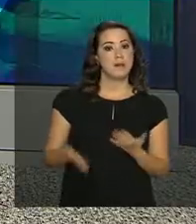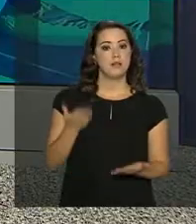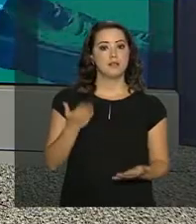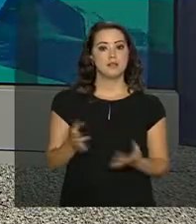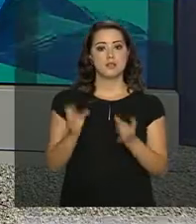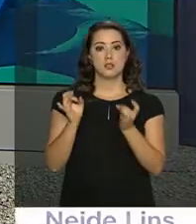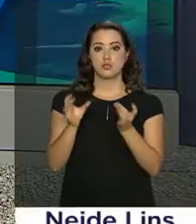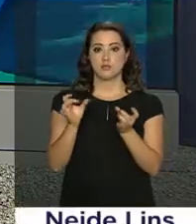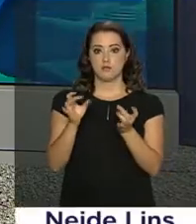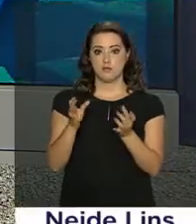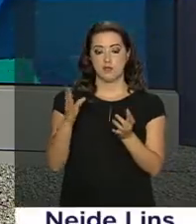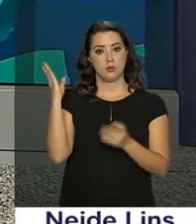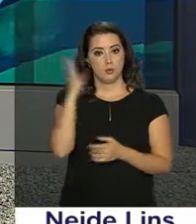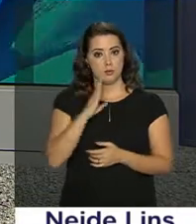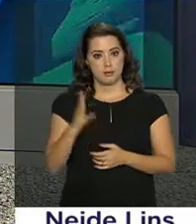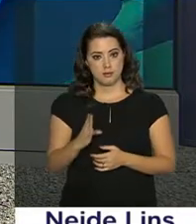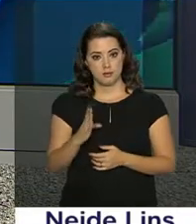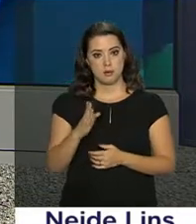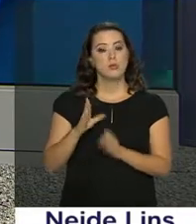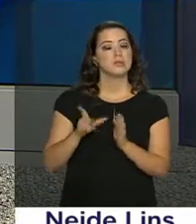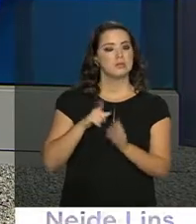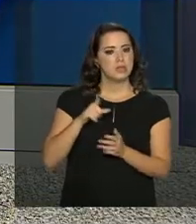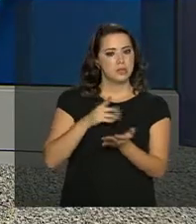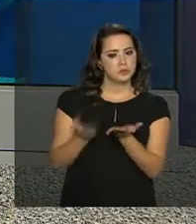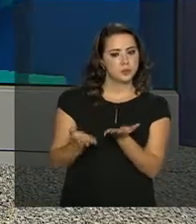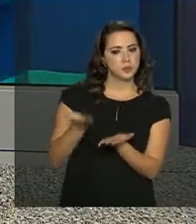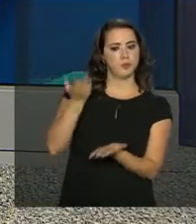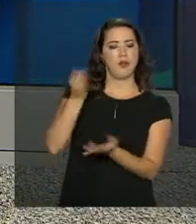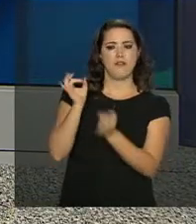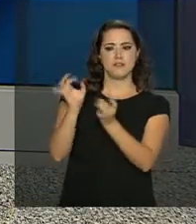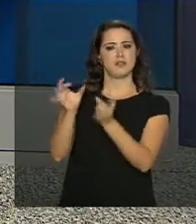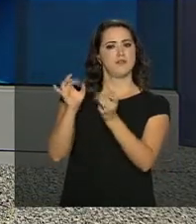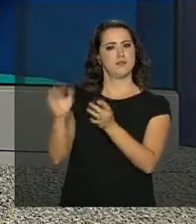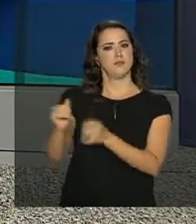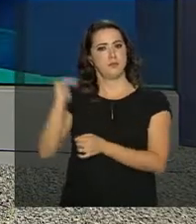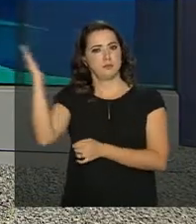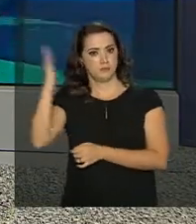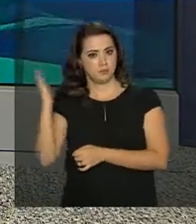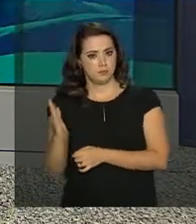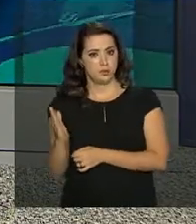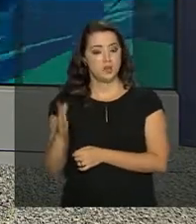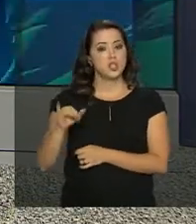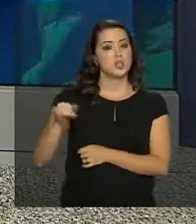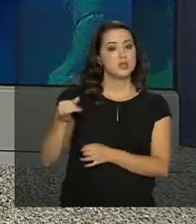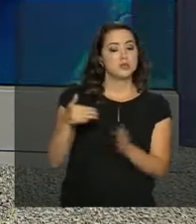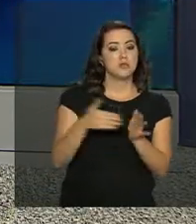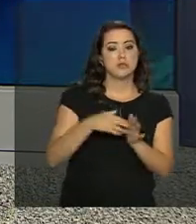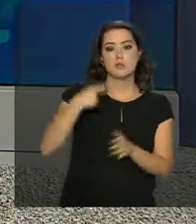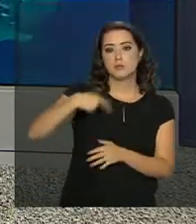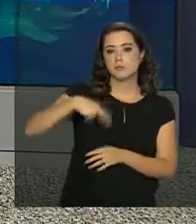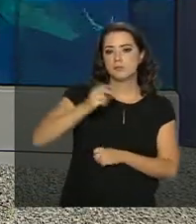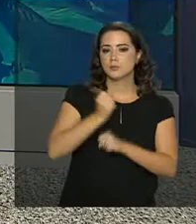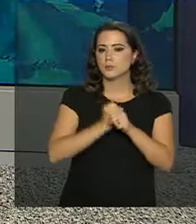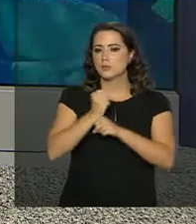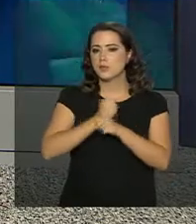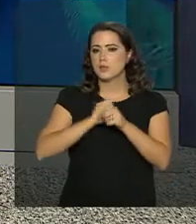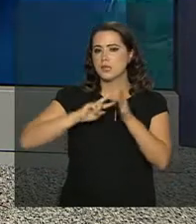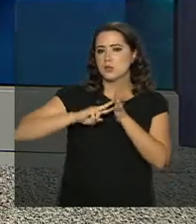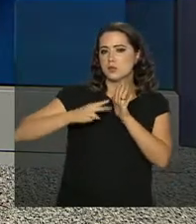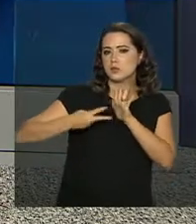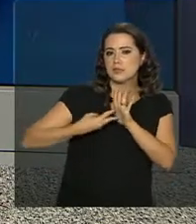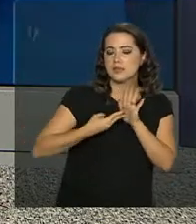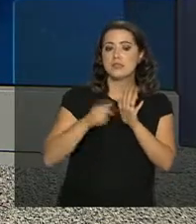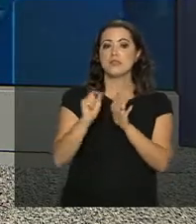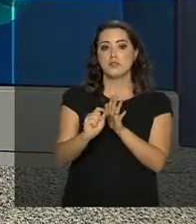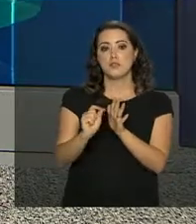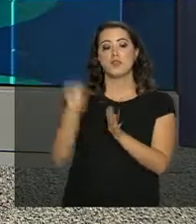balança comercial brasileira registrou superávit de janeiro a novembro deste ano. Isso significa falar que no período o